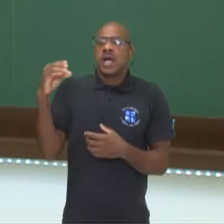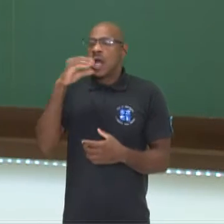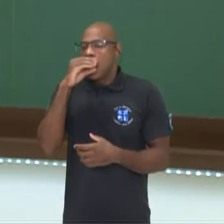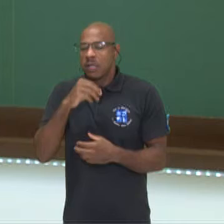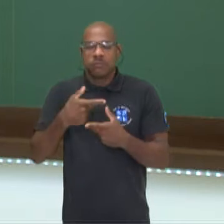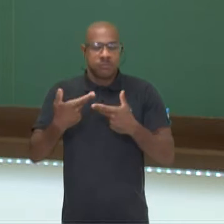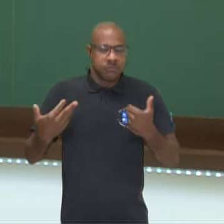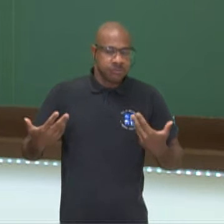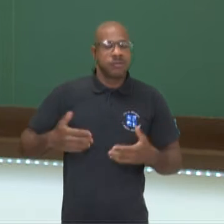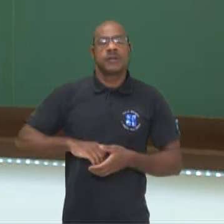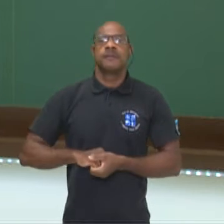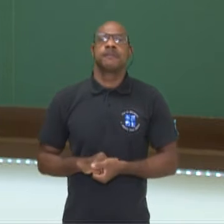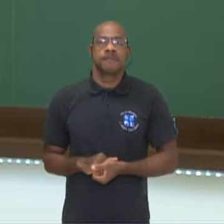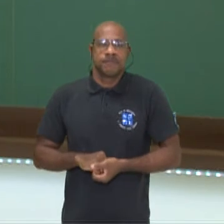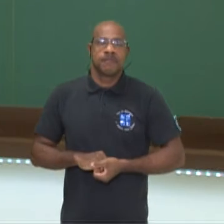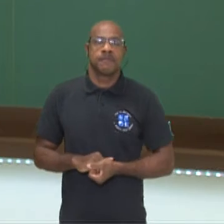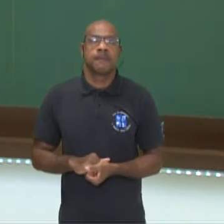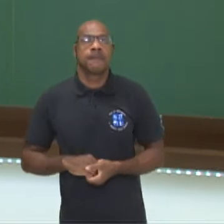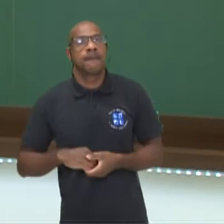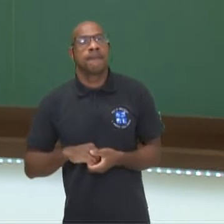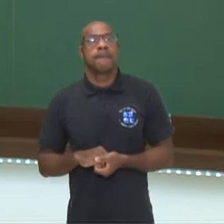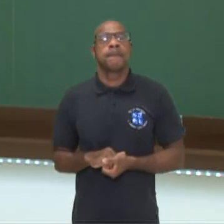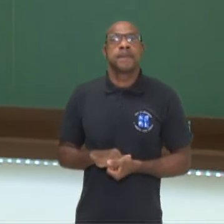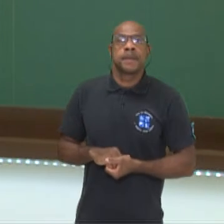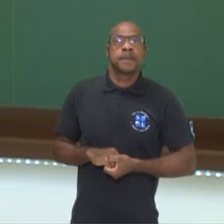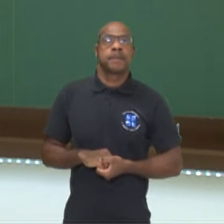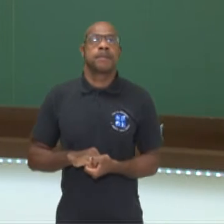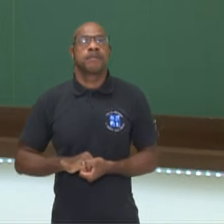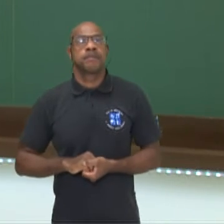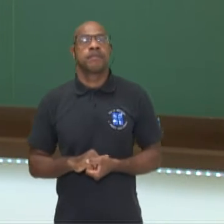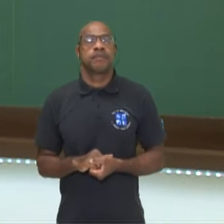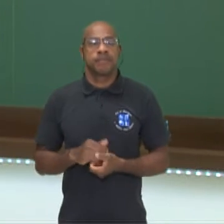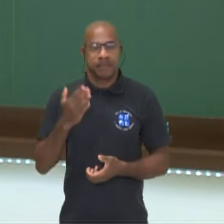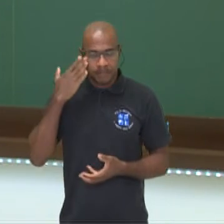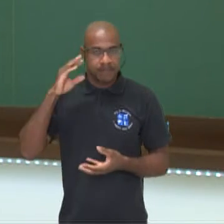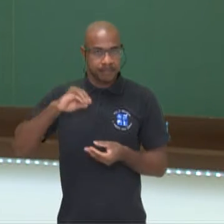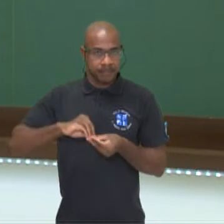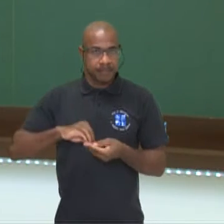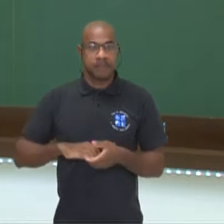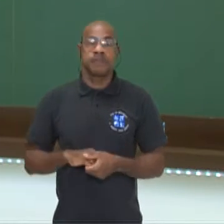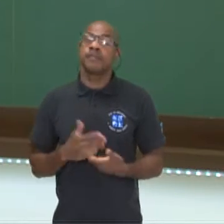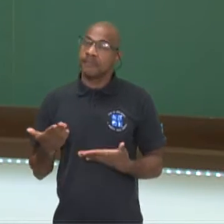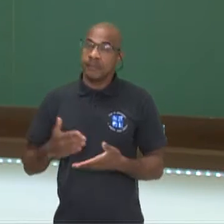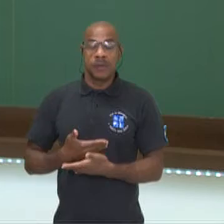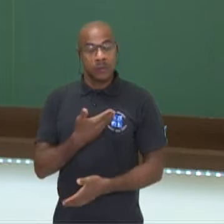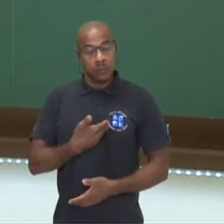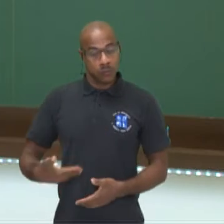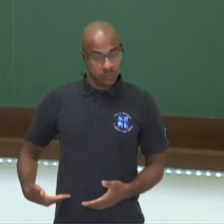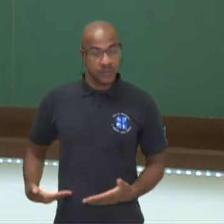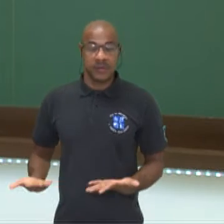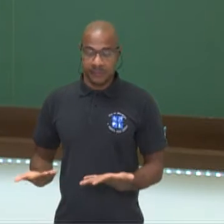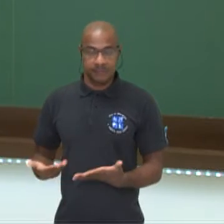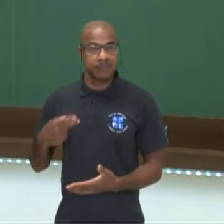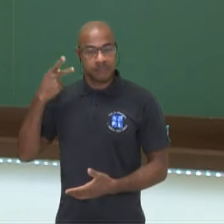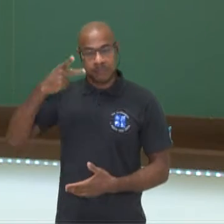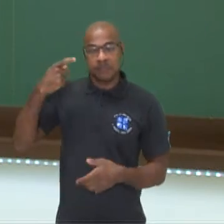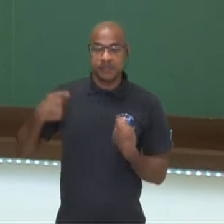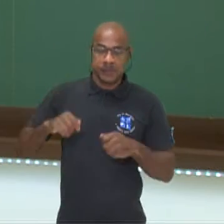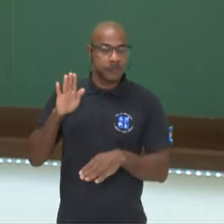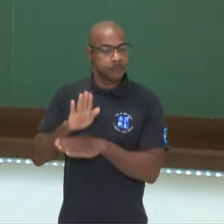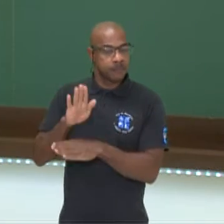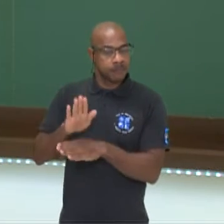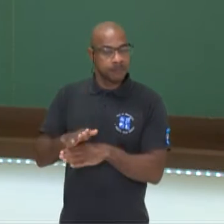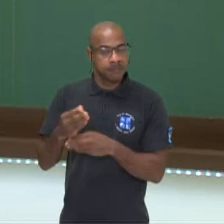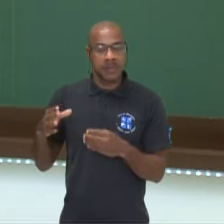de regiões do norte dos Estados Unidos, por exemplo. Entenderam, pessoal? Então, são políticas que necessitam, né, de fato, uma assistência